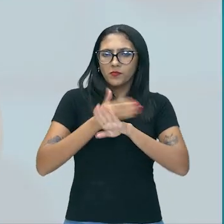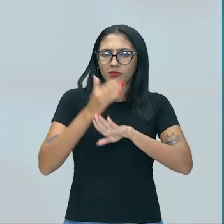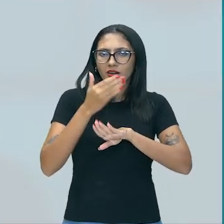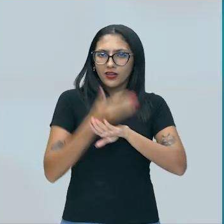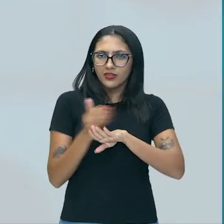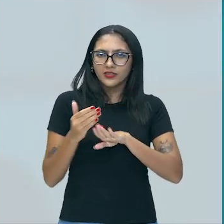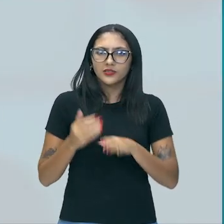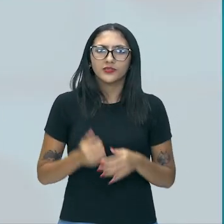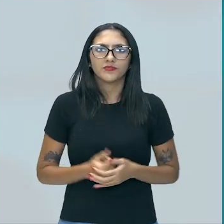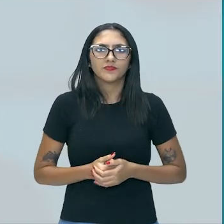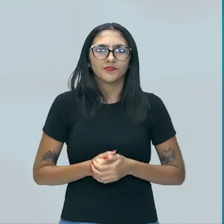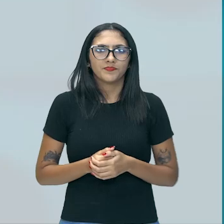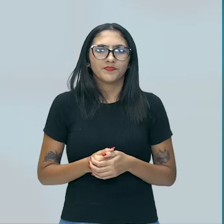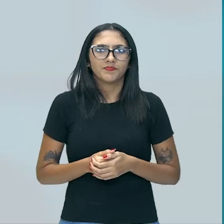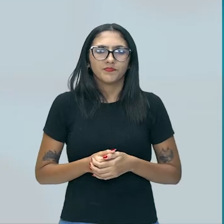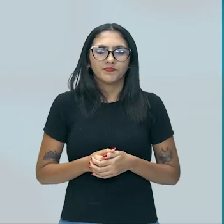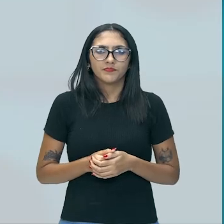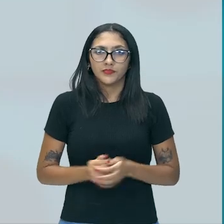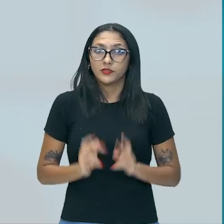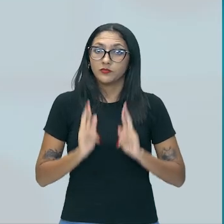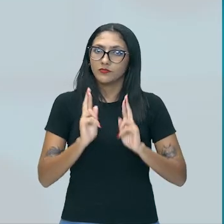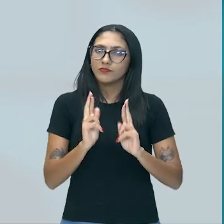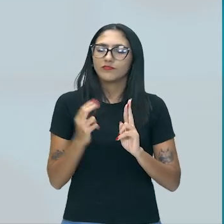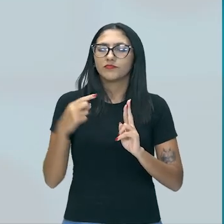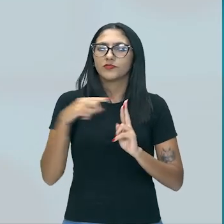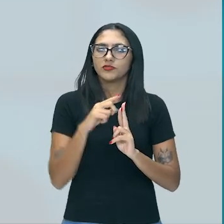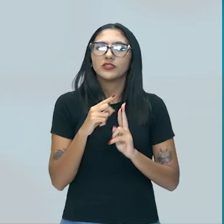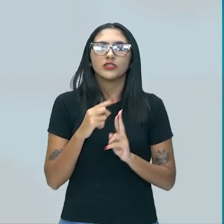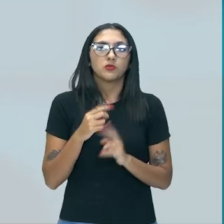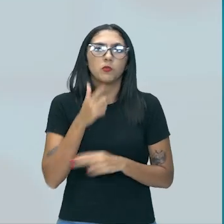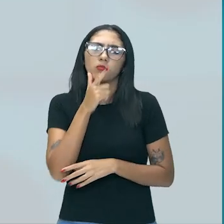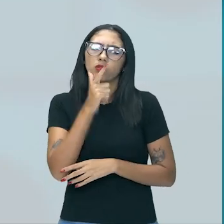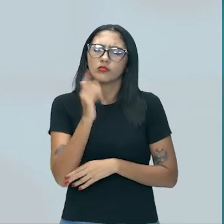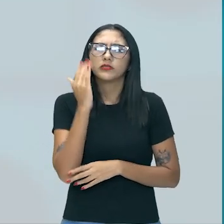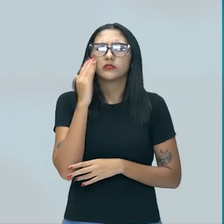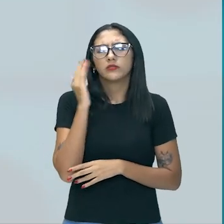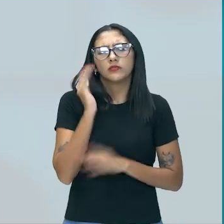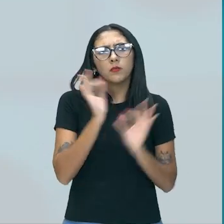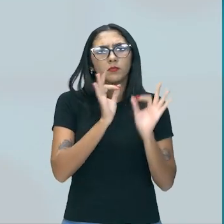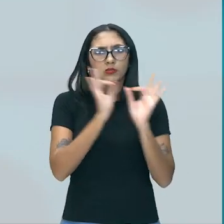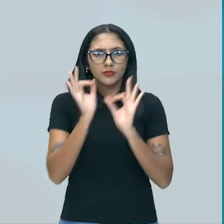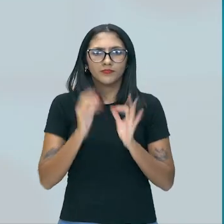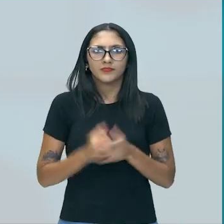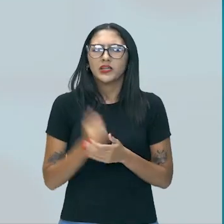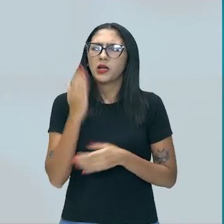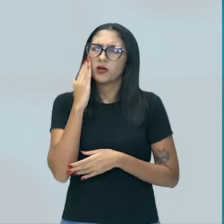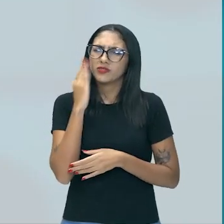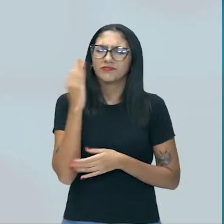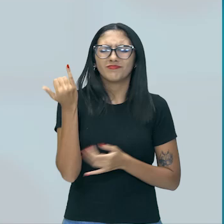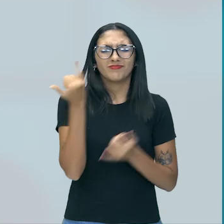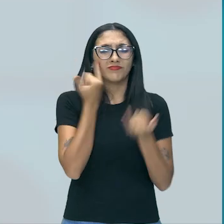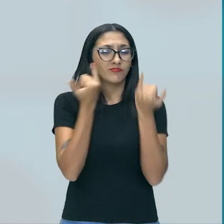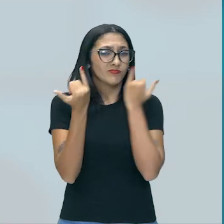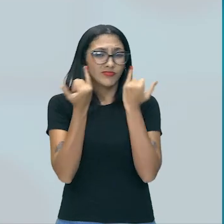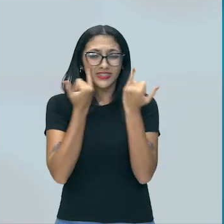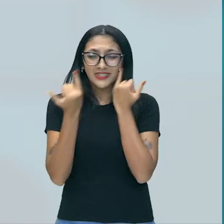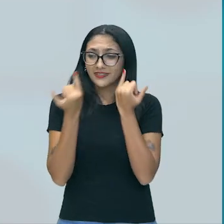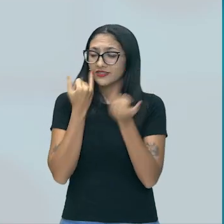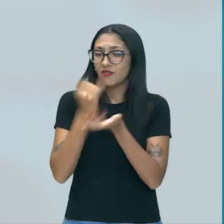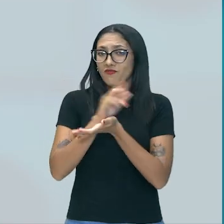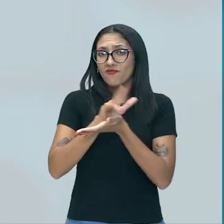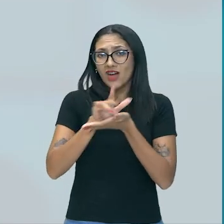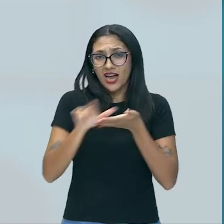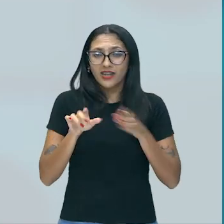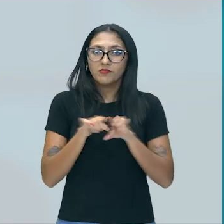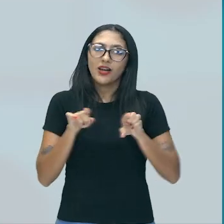americano. Eu espero de fato que vocês tenham entendido um pouco. Eu sei que são muitas informações, mas que pelo menos